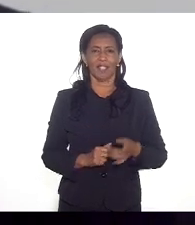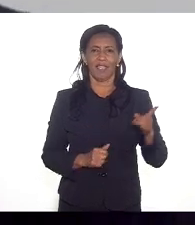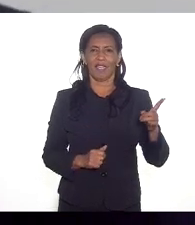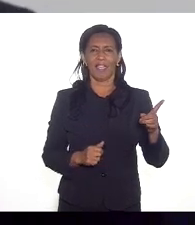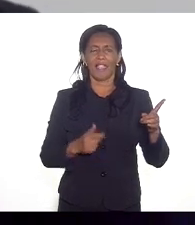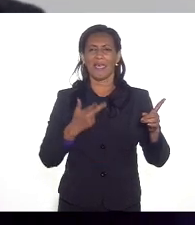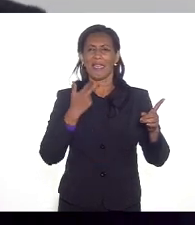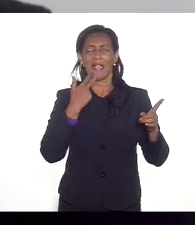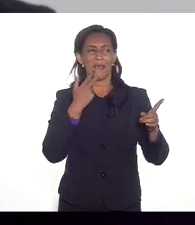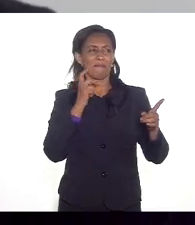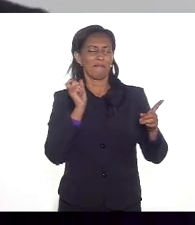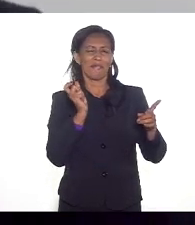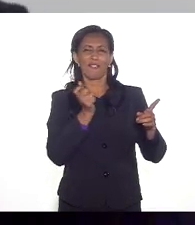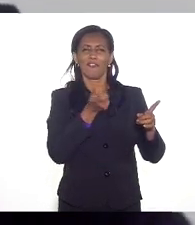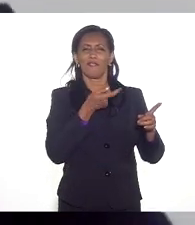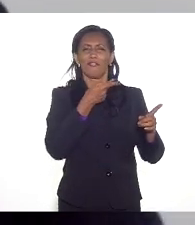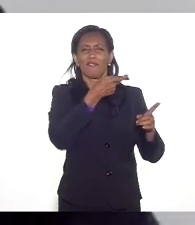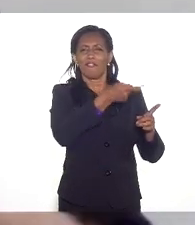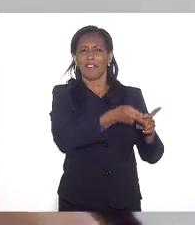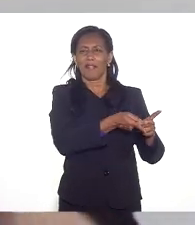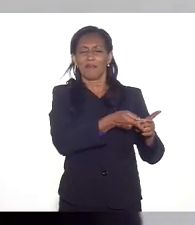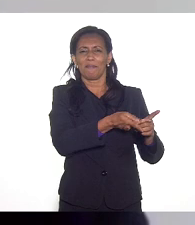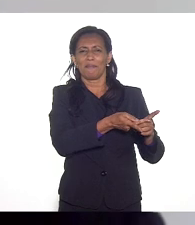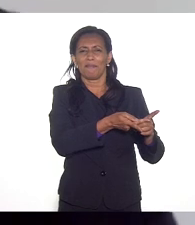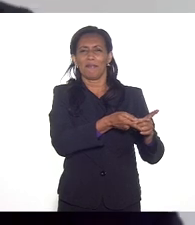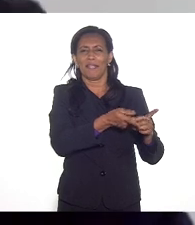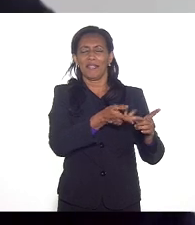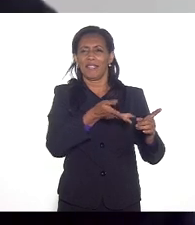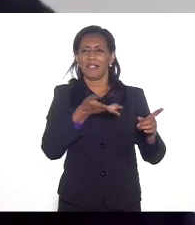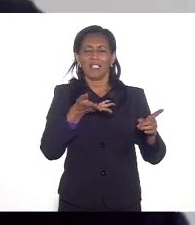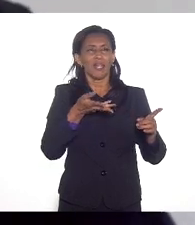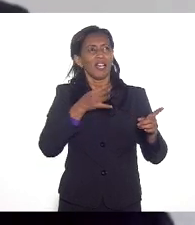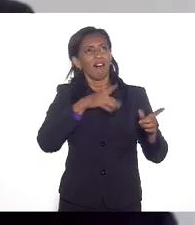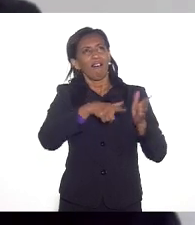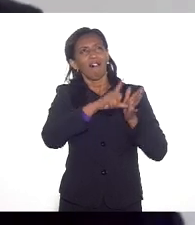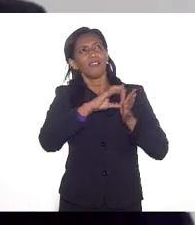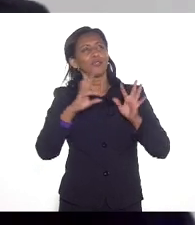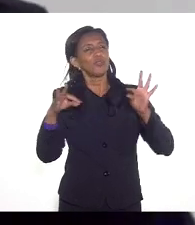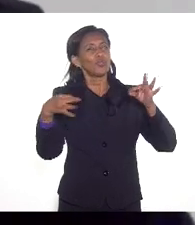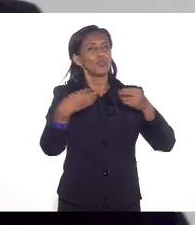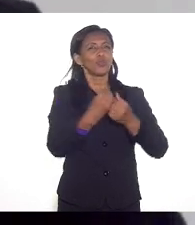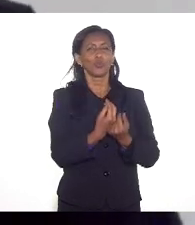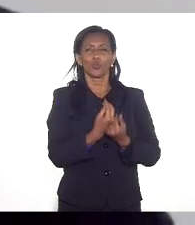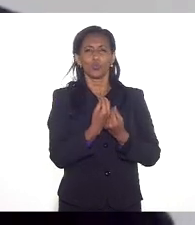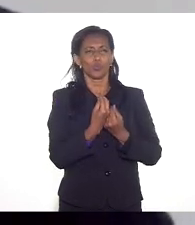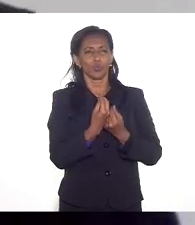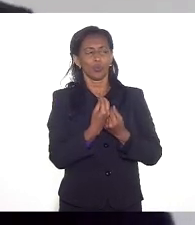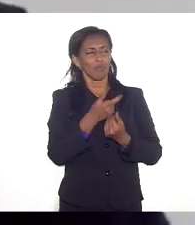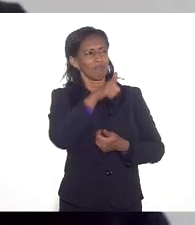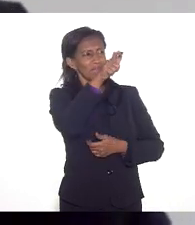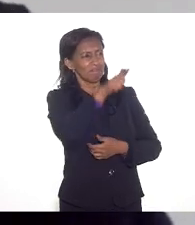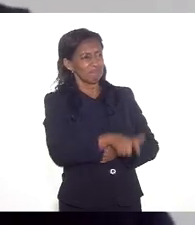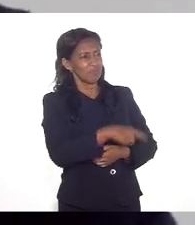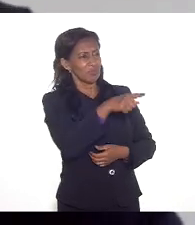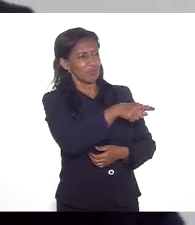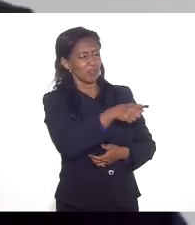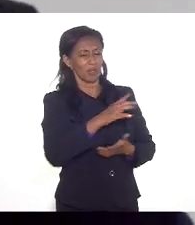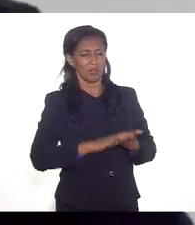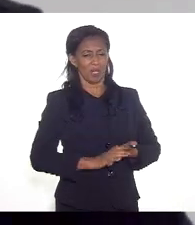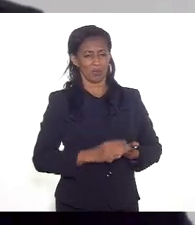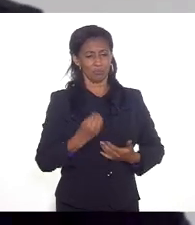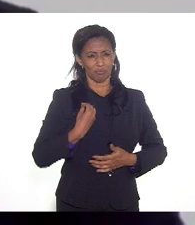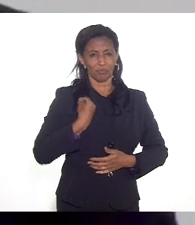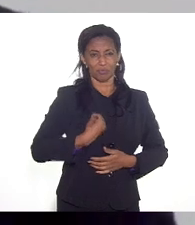pleonástico mas eu queria antes de tudo dizer para você mesmo que a sua Premonição o seu